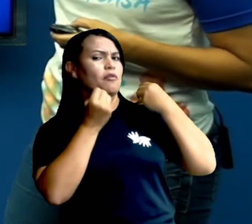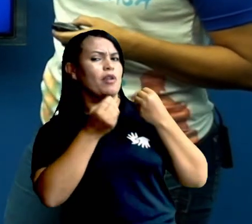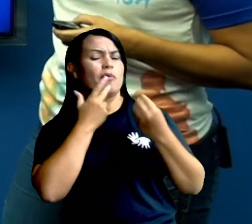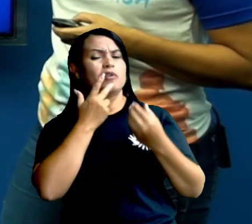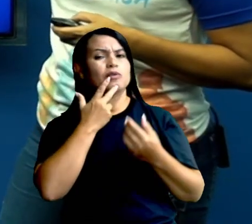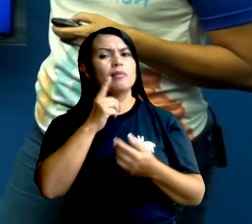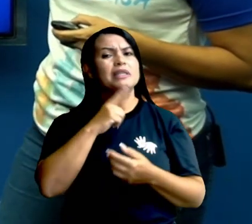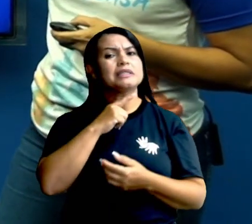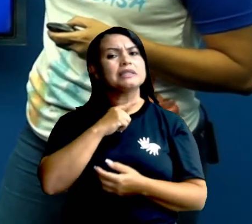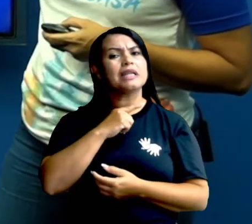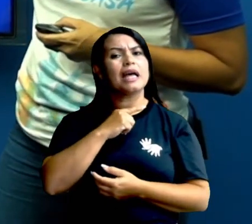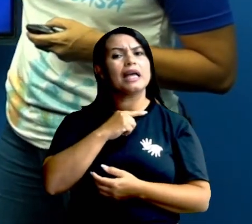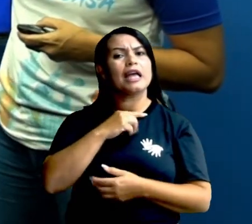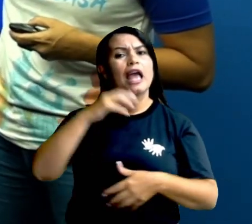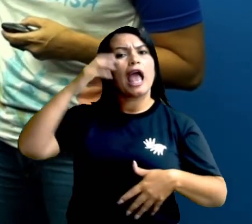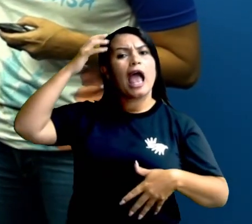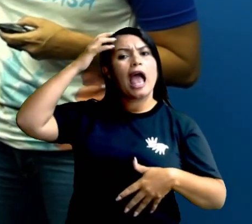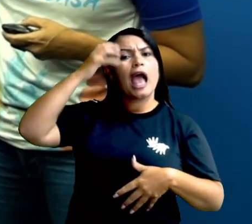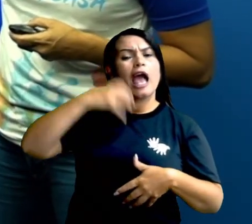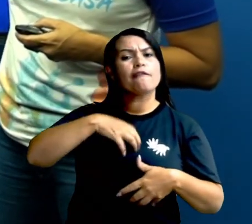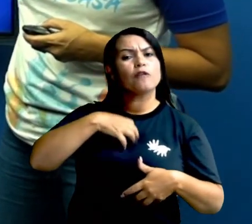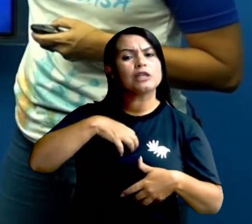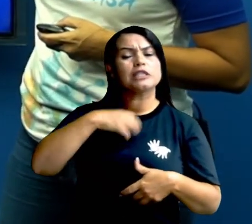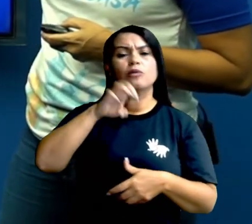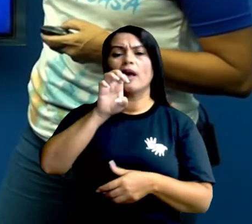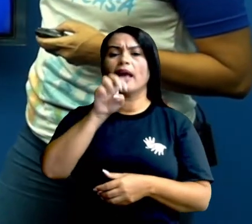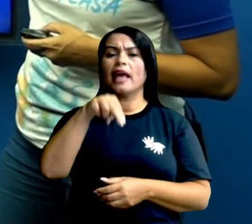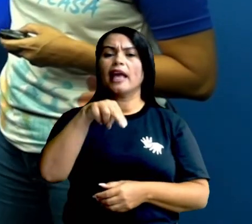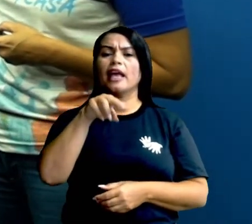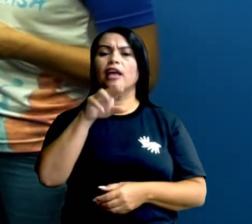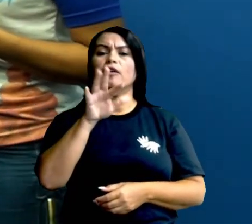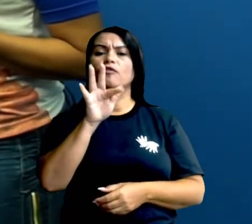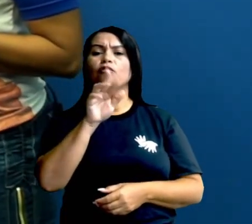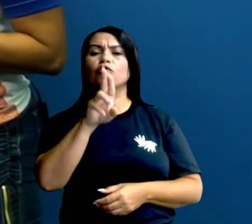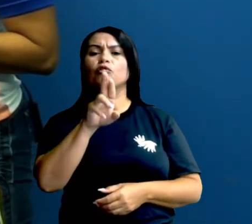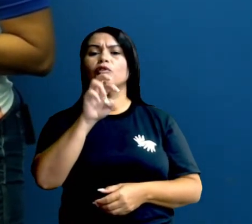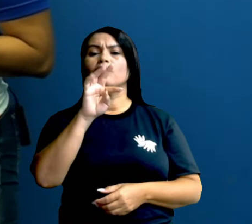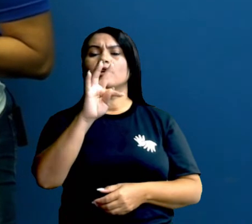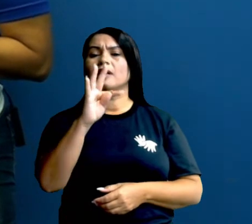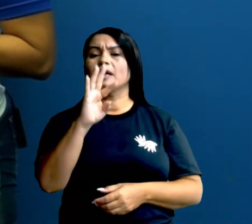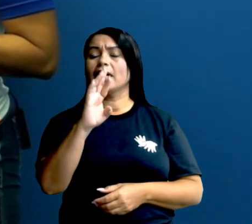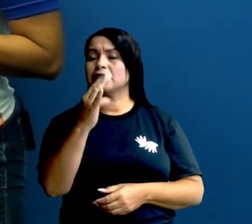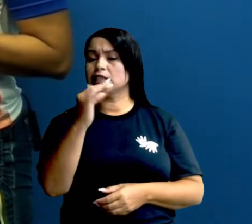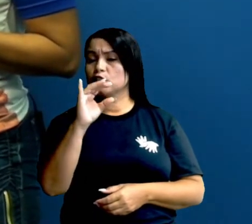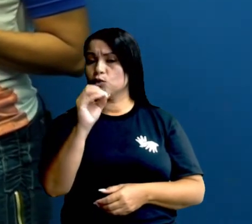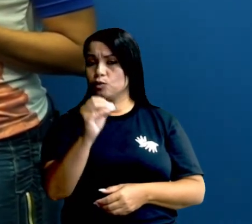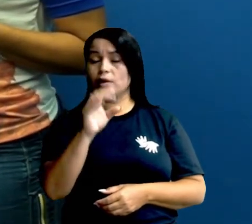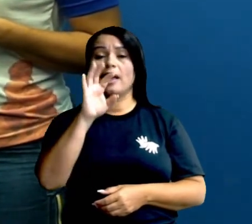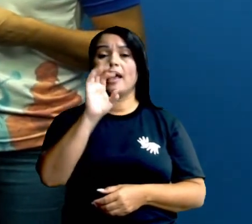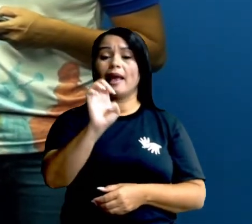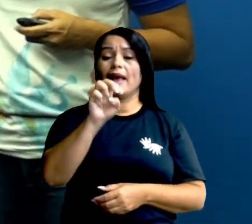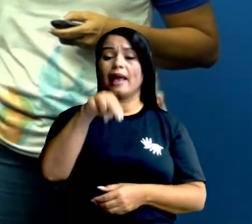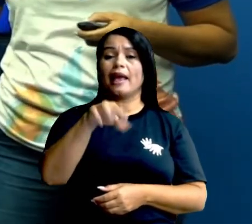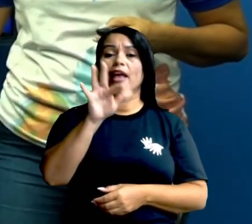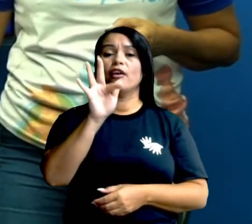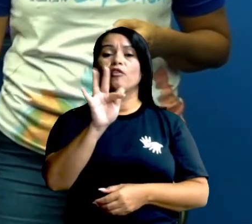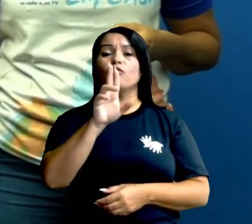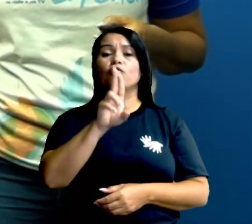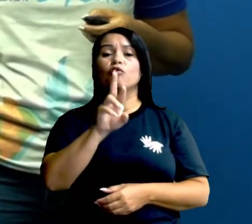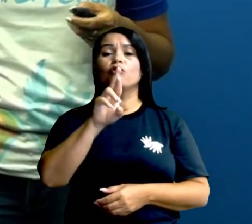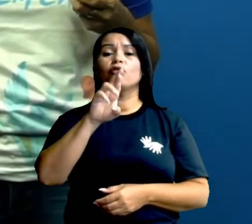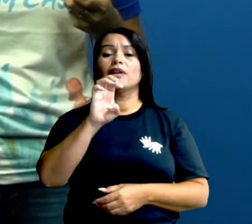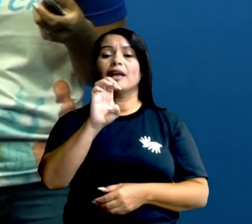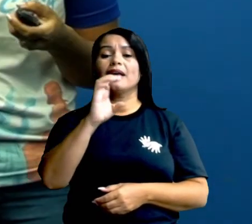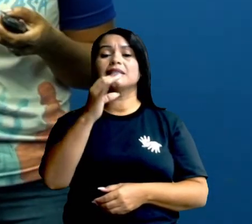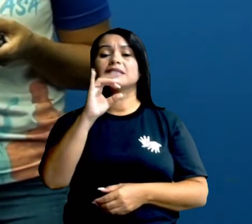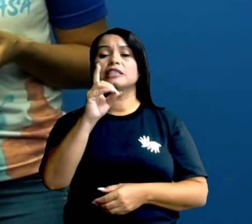enfurecidos. Mas nessa concordância que a gente usa, sempre fica no masculino. Por exemplo, se eu tiver assim,